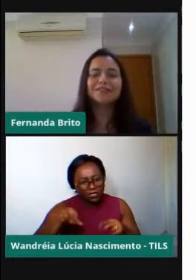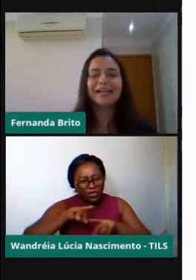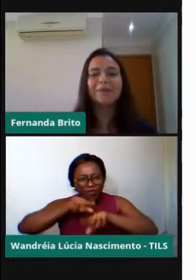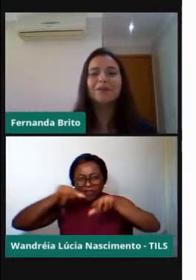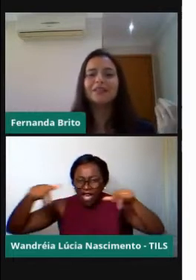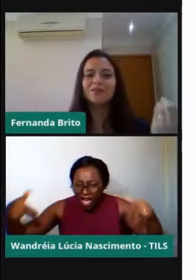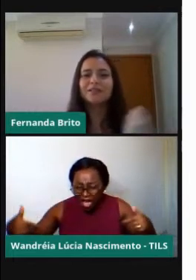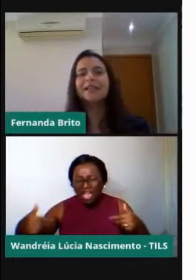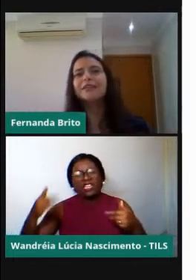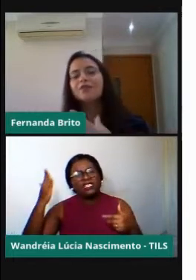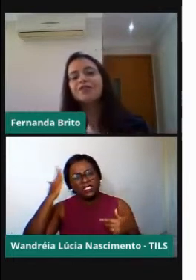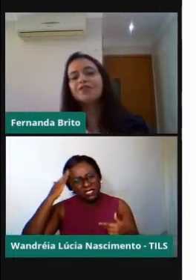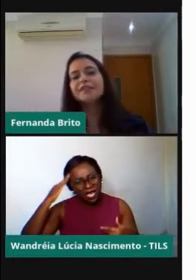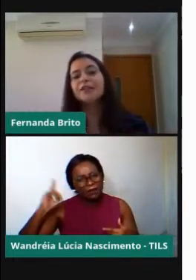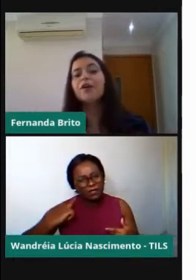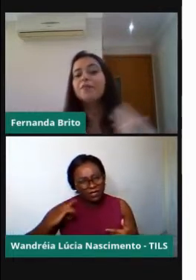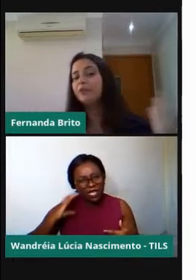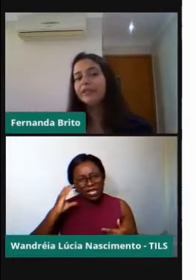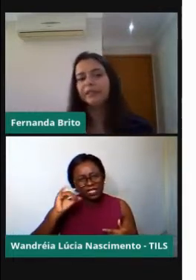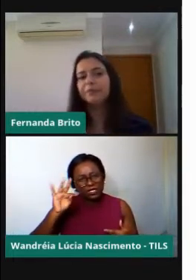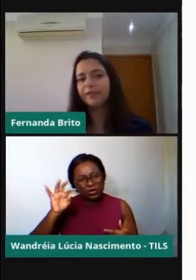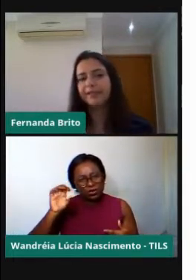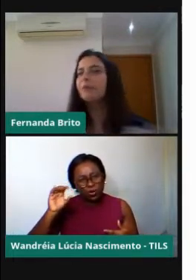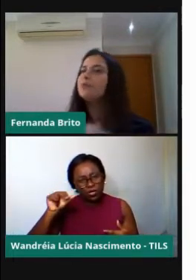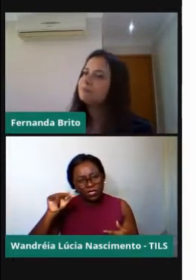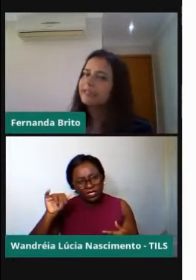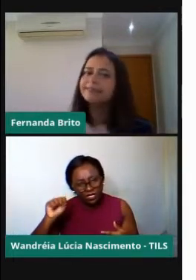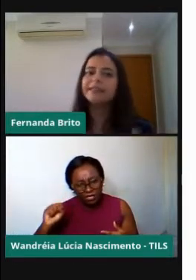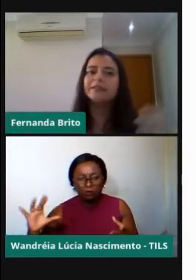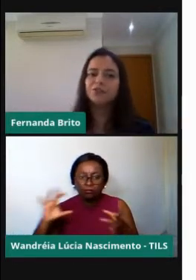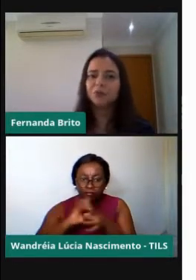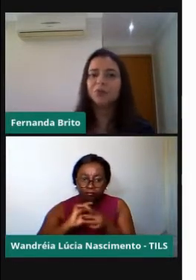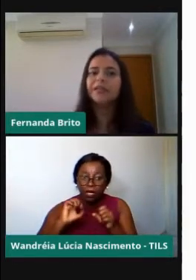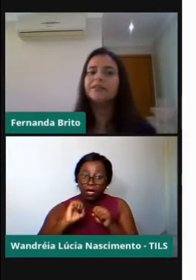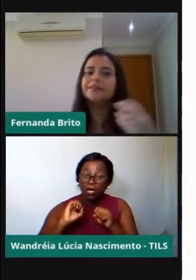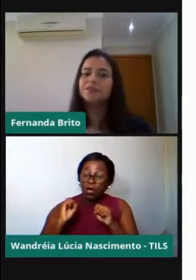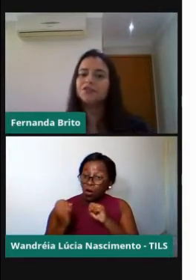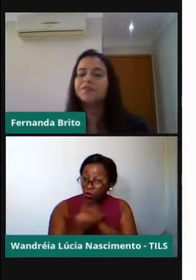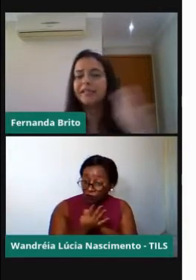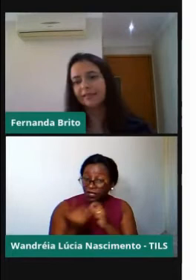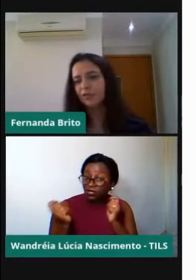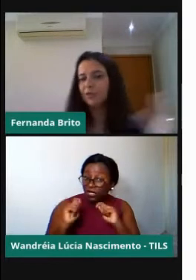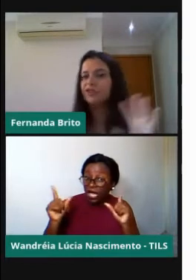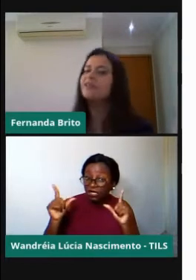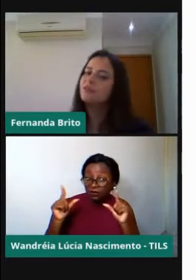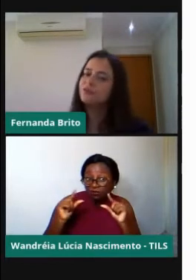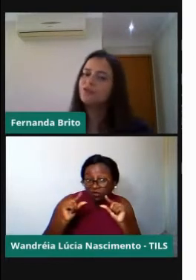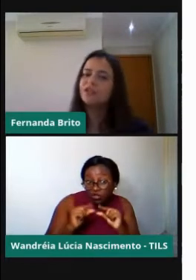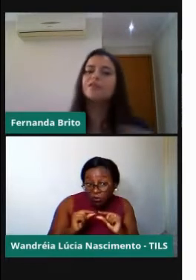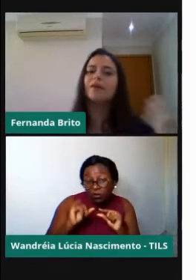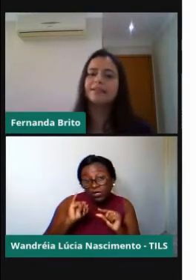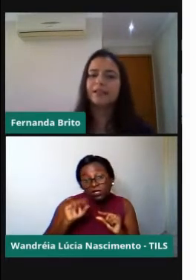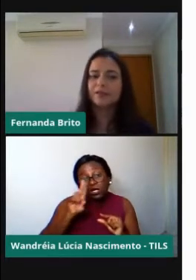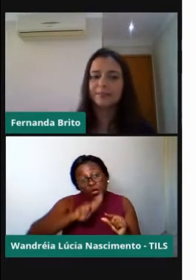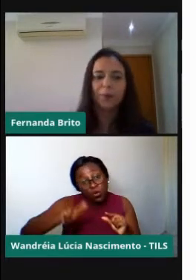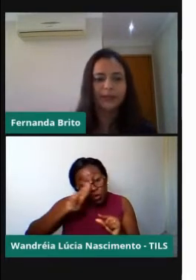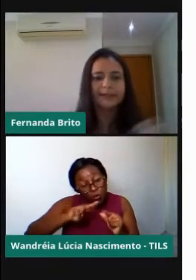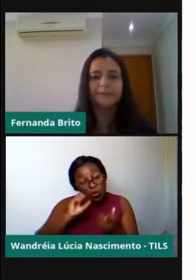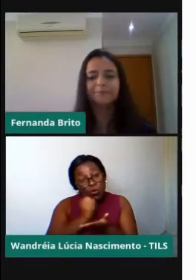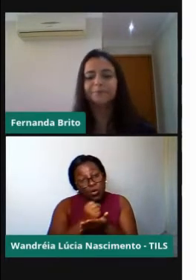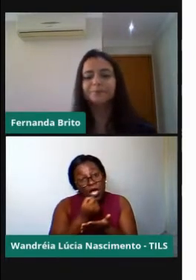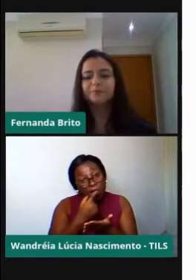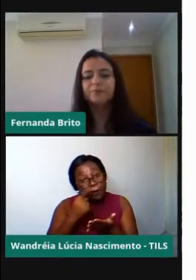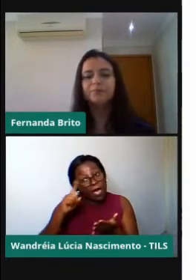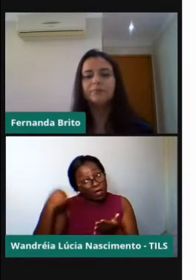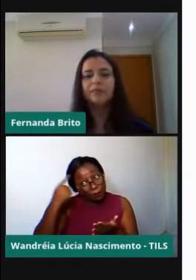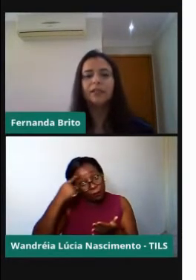que a gente sabe que está associada à Covid-19 poderia, por exemplo, né, ser diminuída se a gente fizesse a administração do cilostazol, essa é a nossa